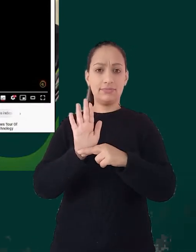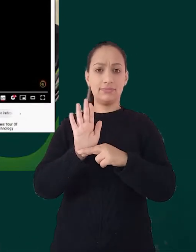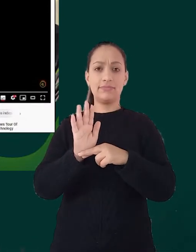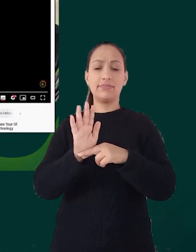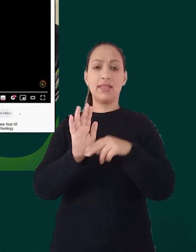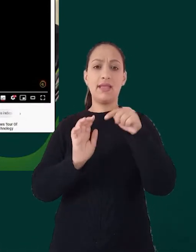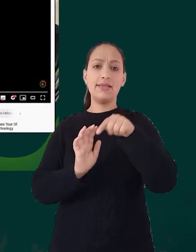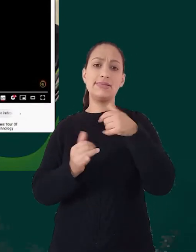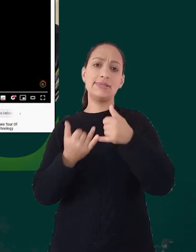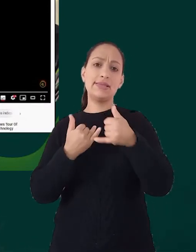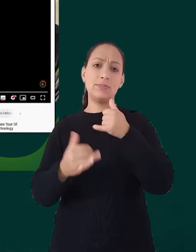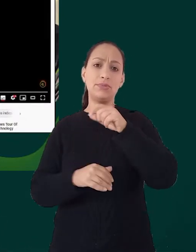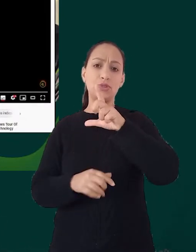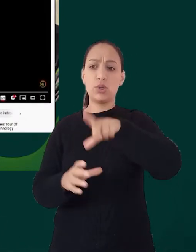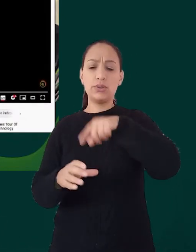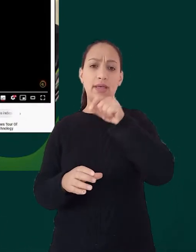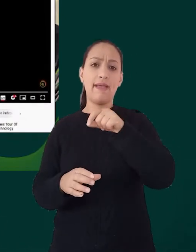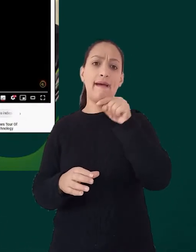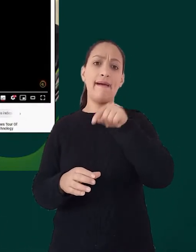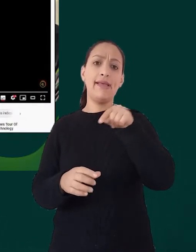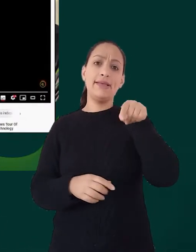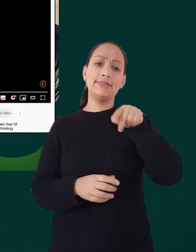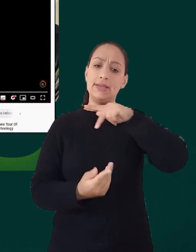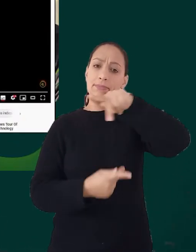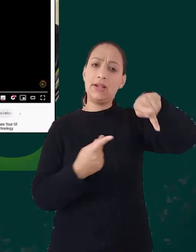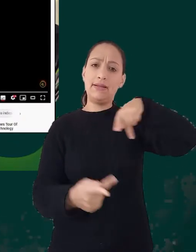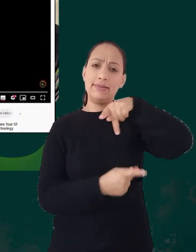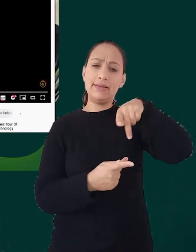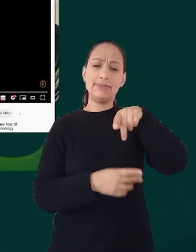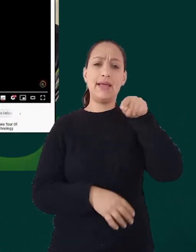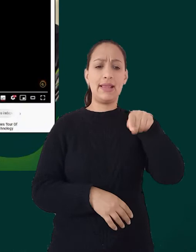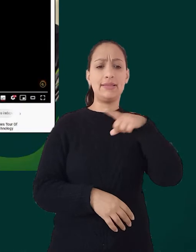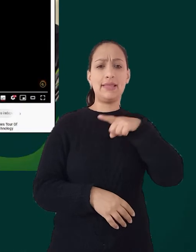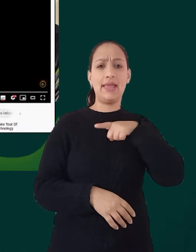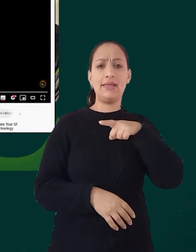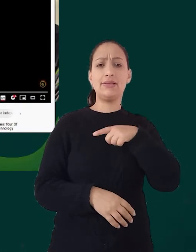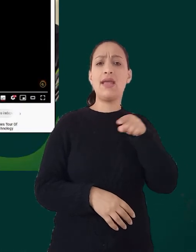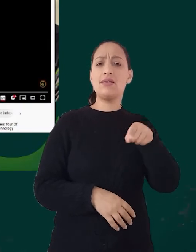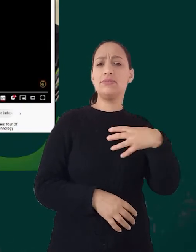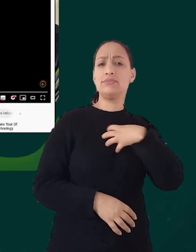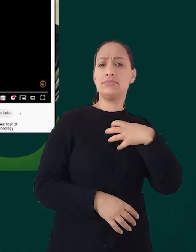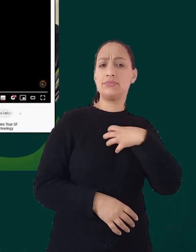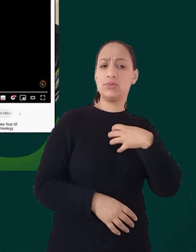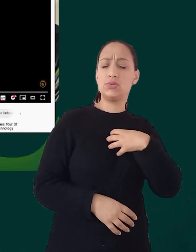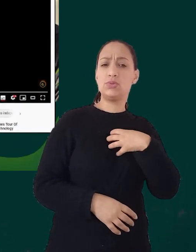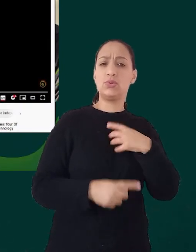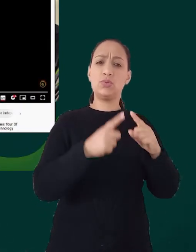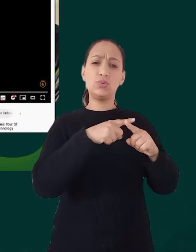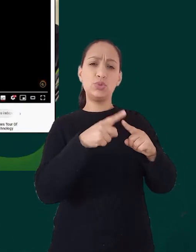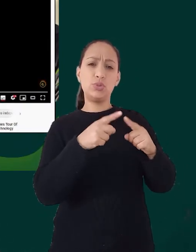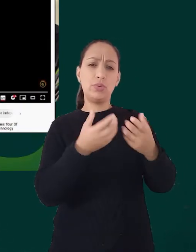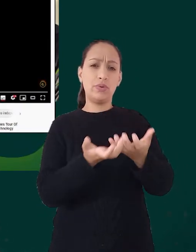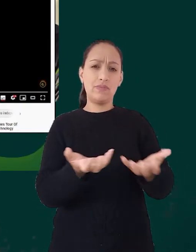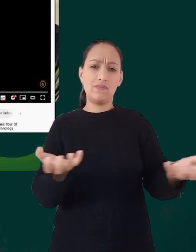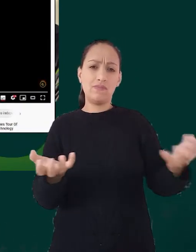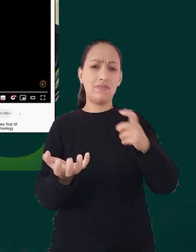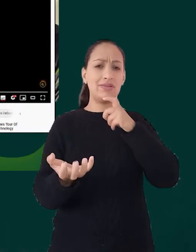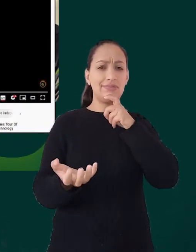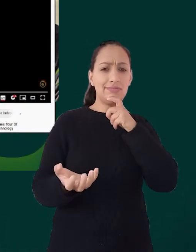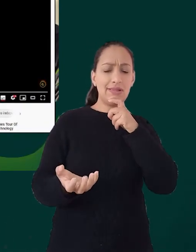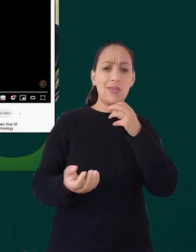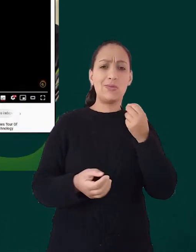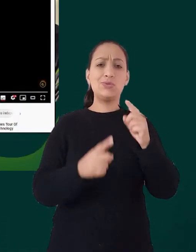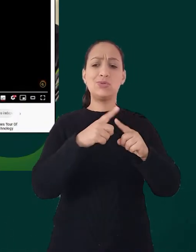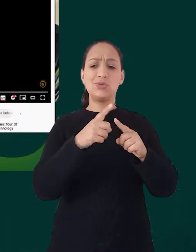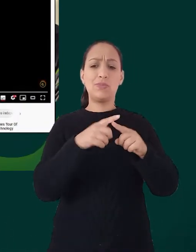sorteia, esse planeta vou ter um planeta com esse aspecto, com esse tipo de vegetação, com esse tipo de animal, e